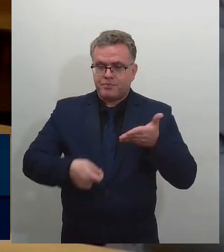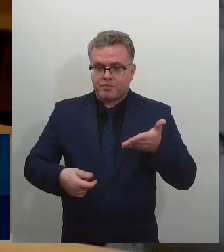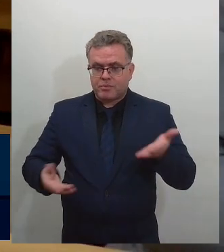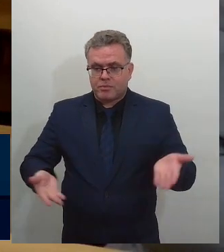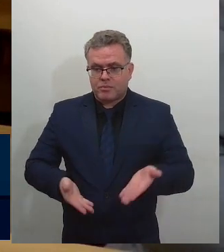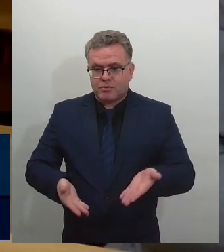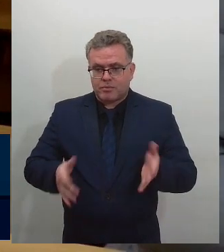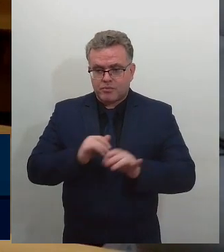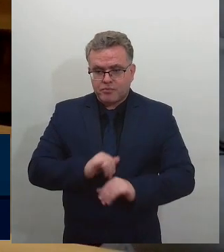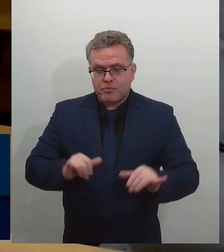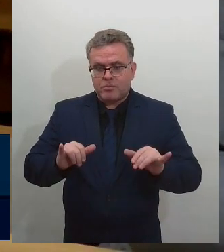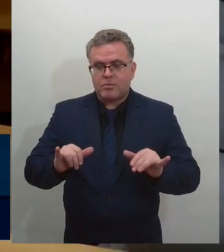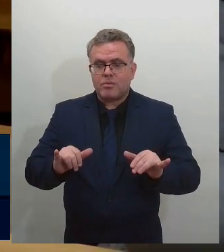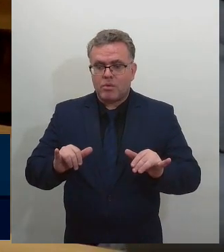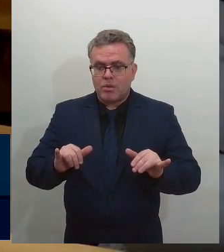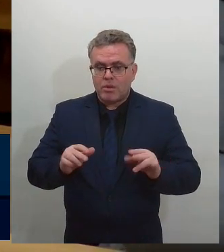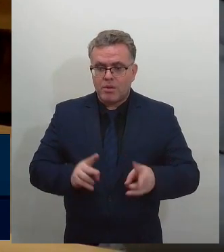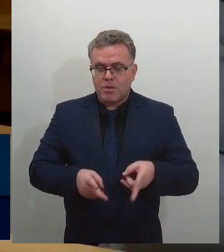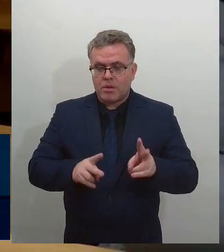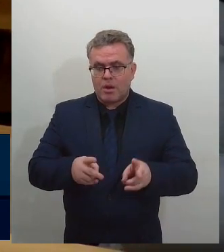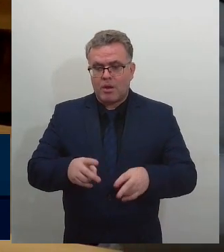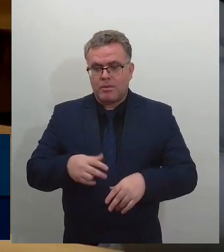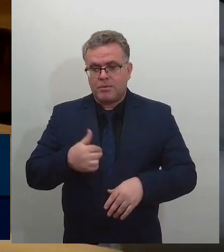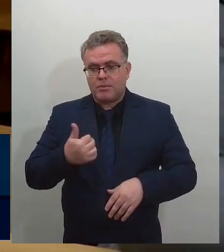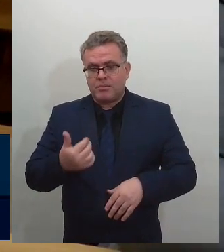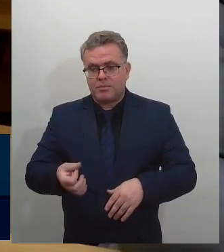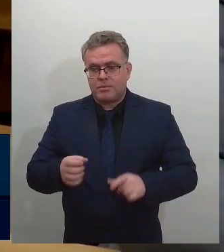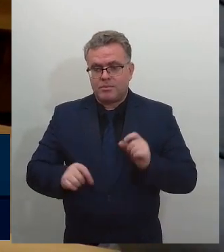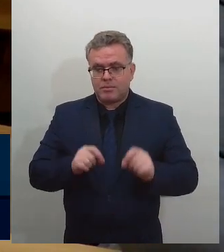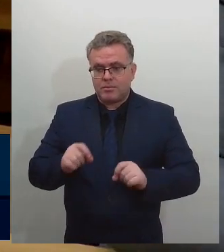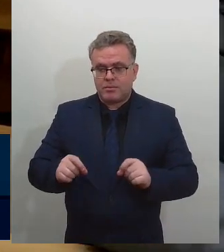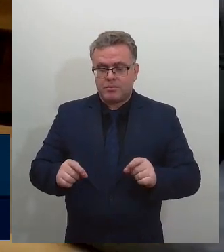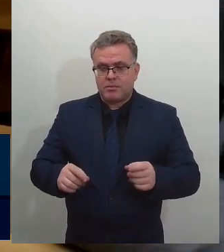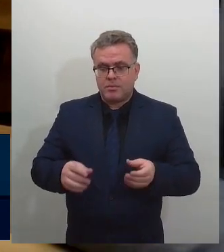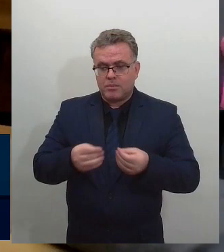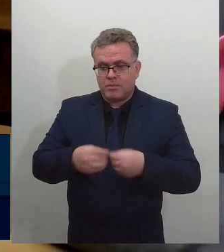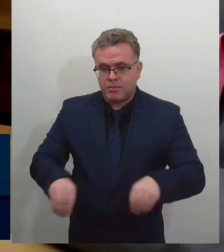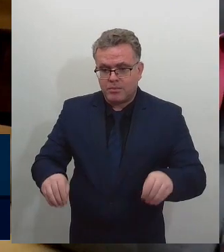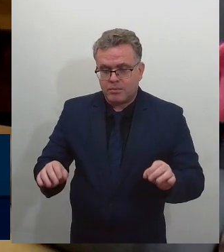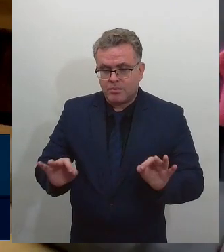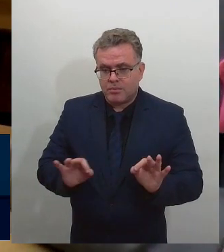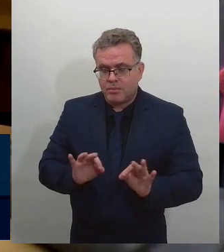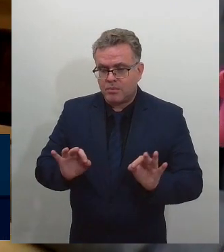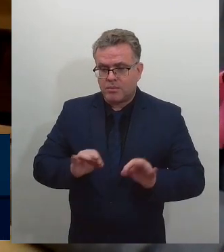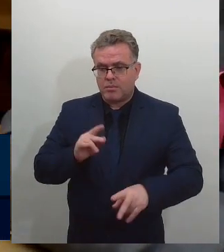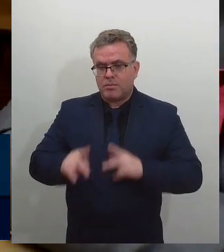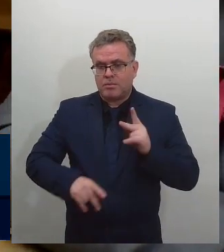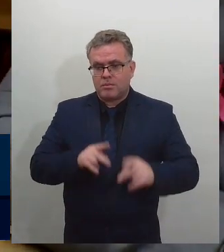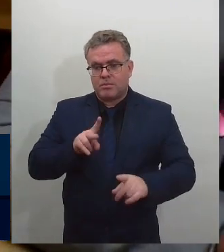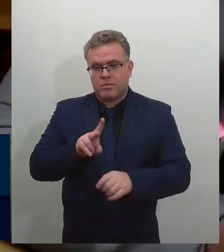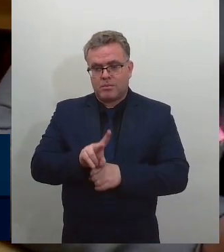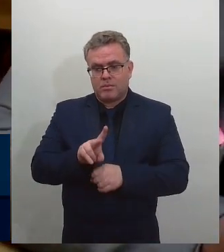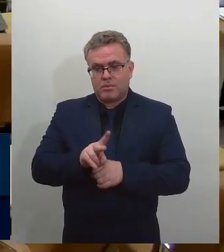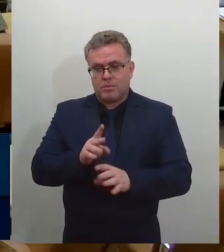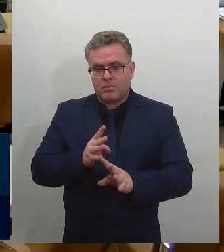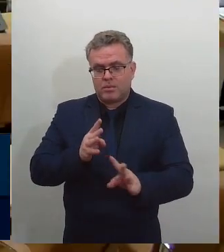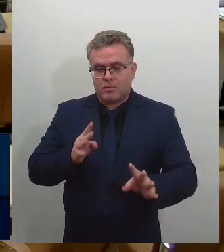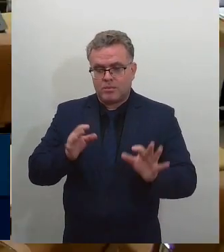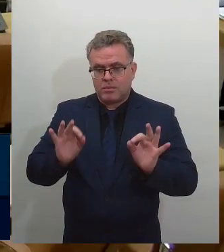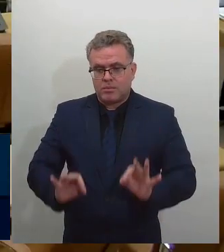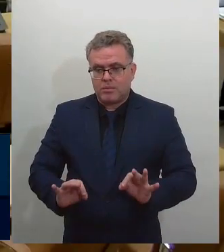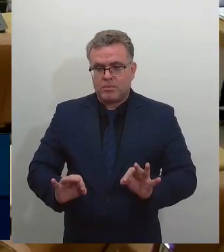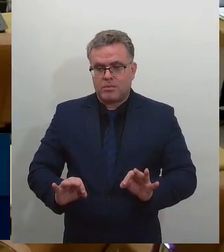16, mas que não causou danos à população e o atendimento não foi interrompido. Muito obrigado, senhor presidente.